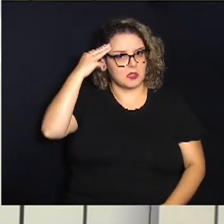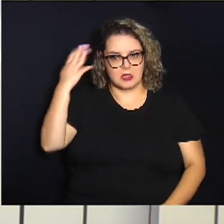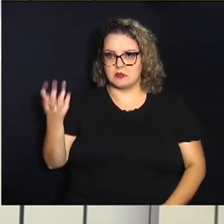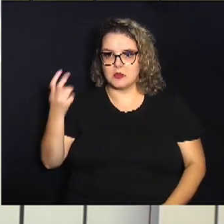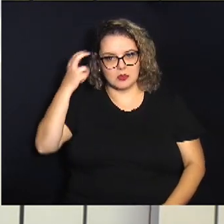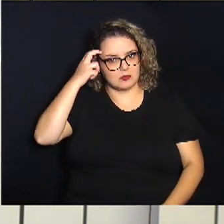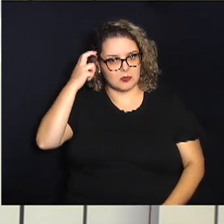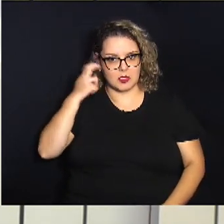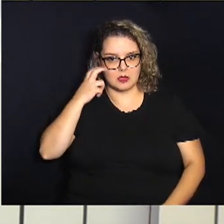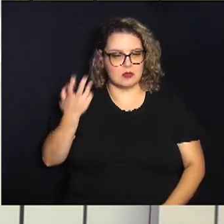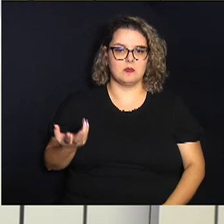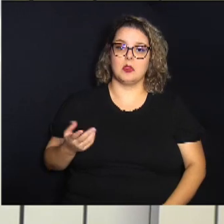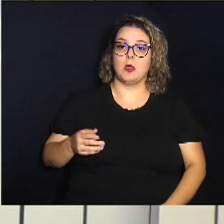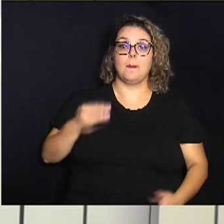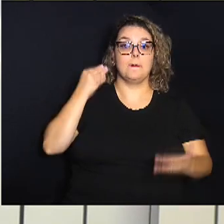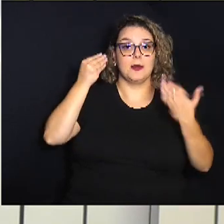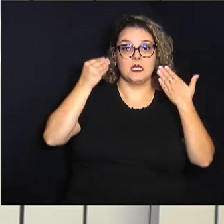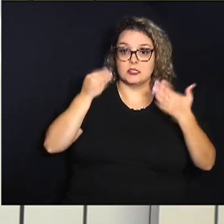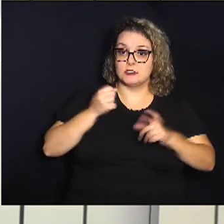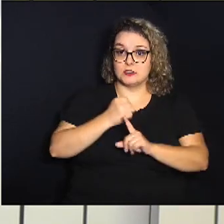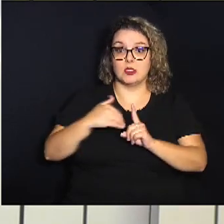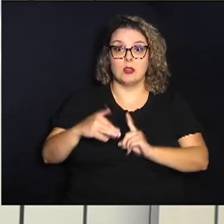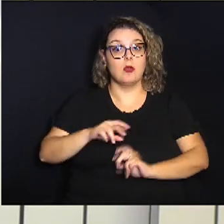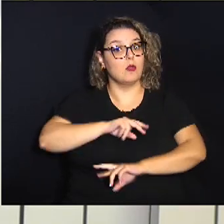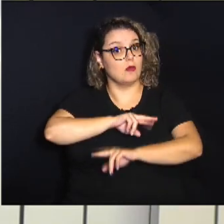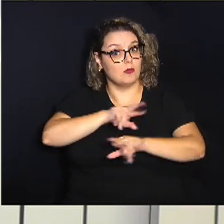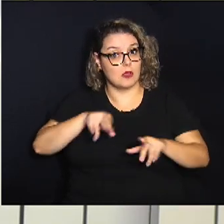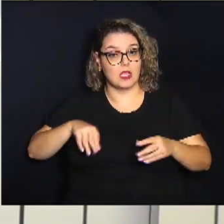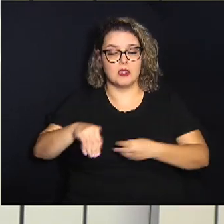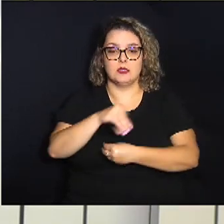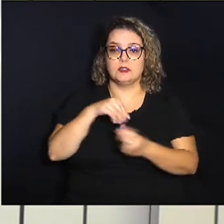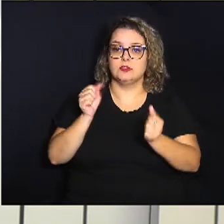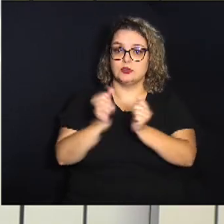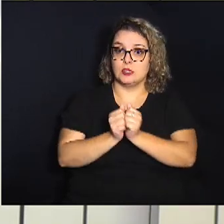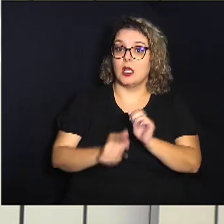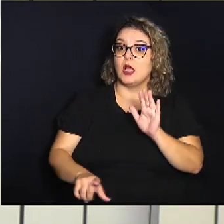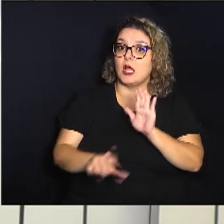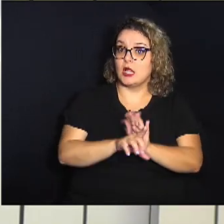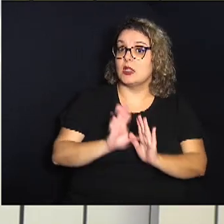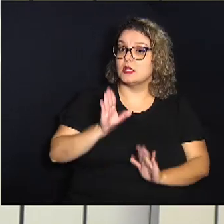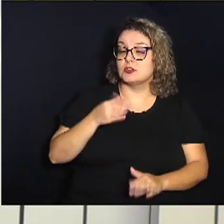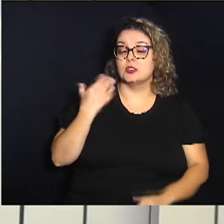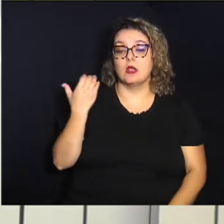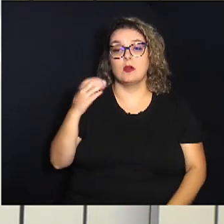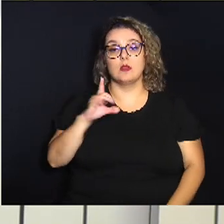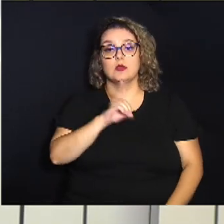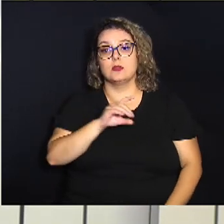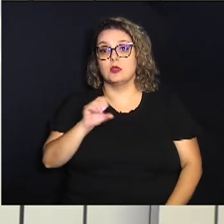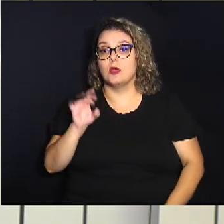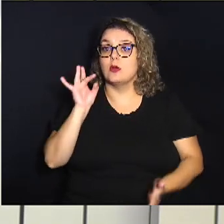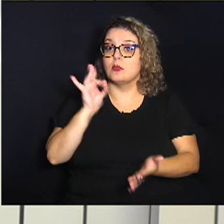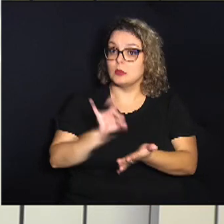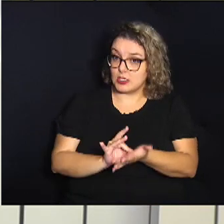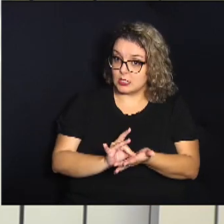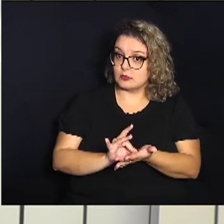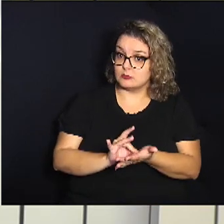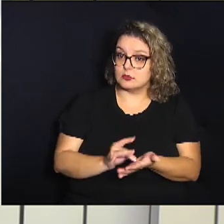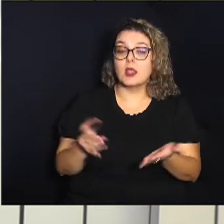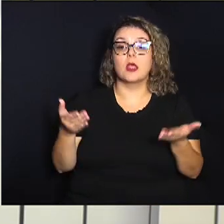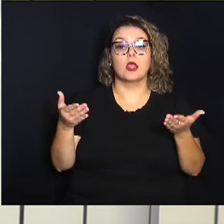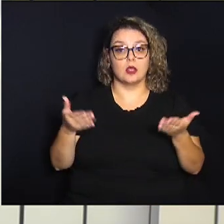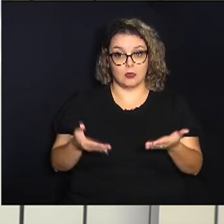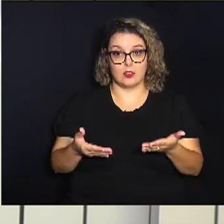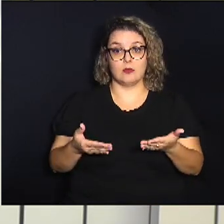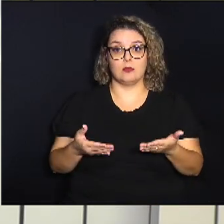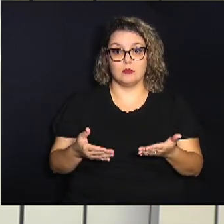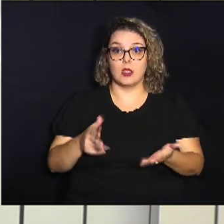intelectual, psicossocial ou múltipla. A lei já foi publicada no Diário Oficial do Município e agora vai